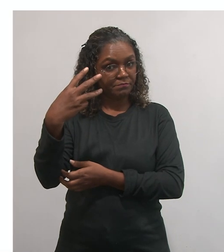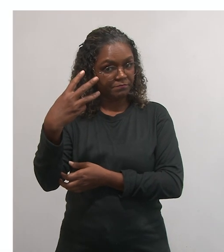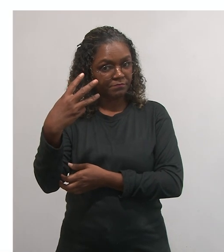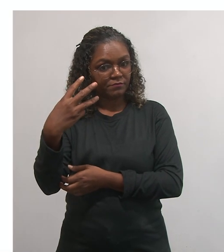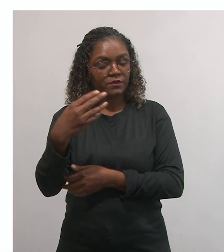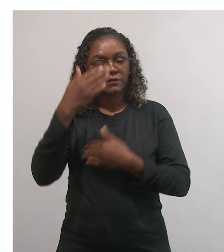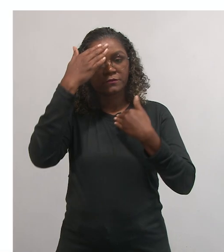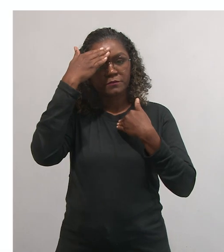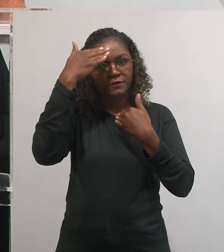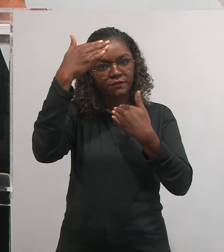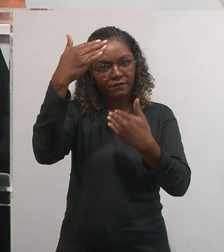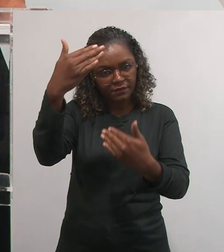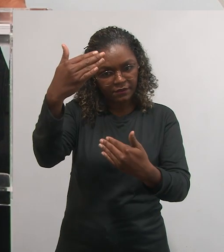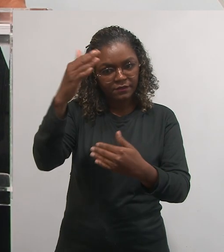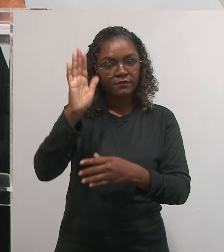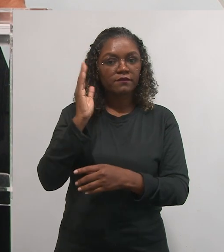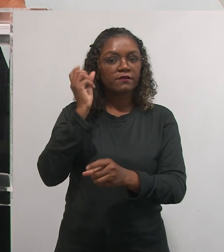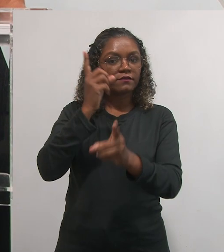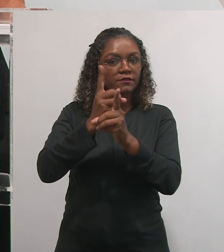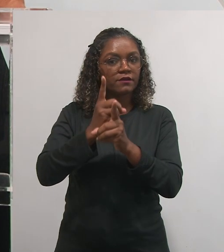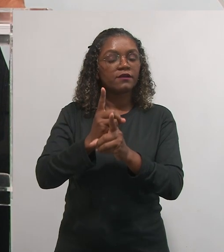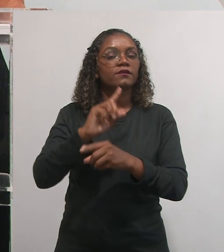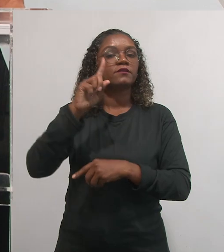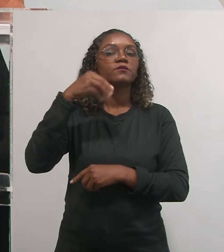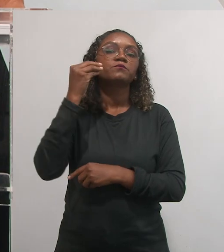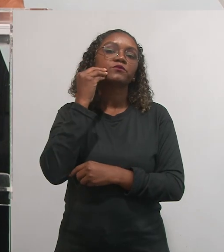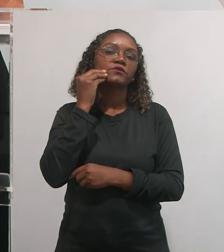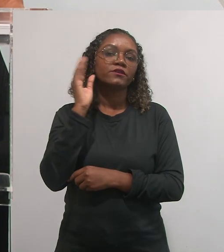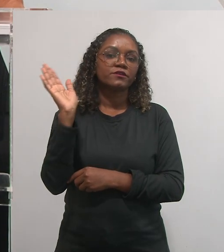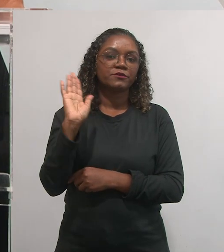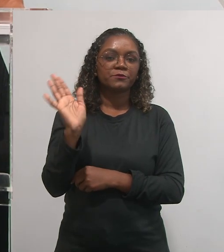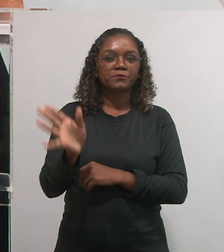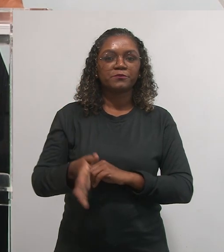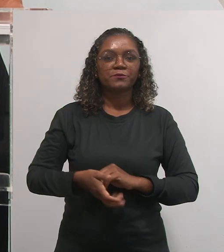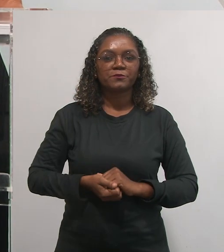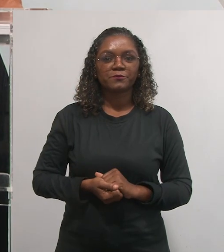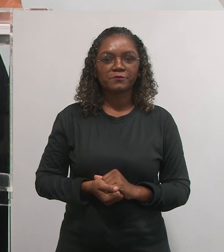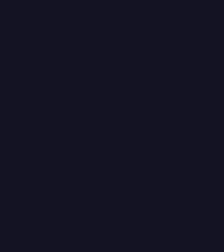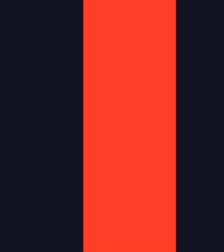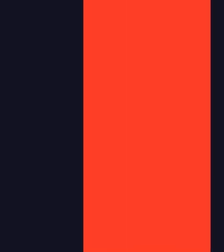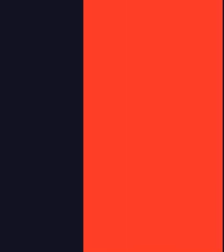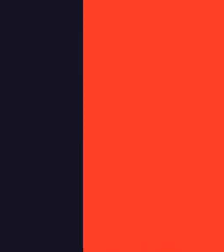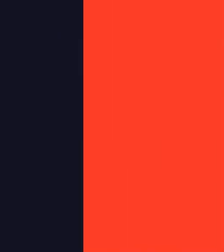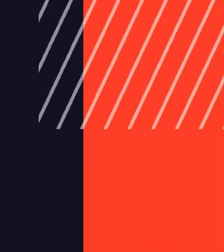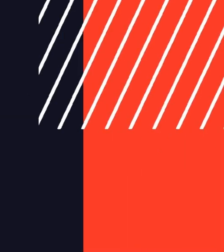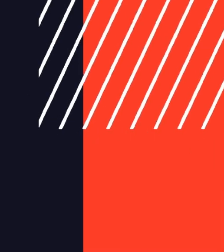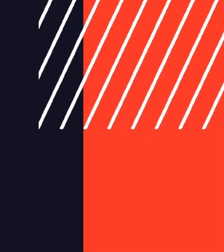três meu muito obrigado e até a próxima oportunidade tchau tchau